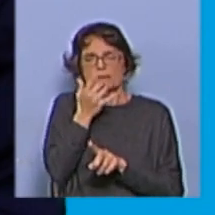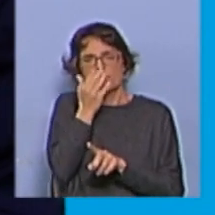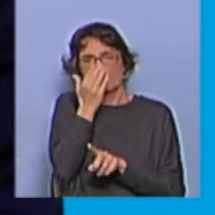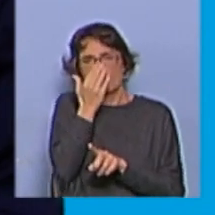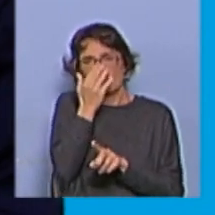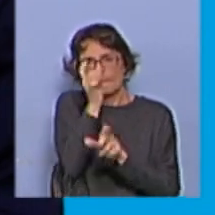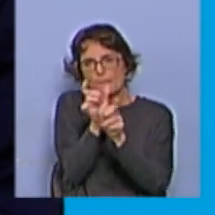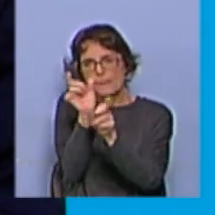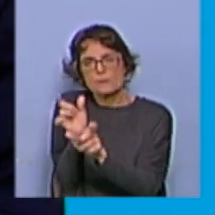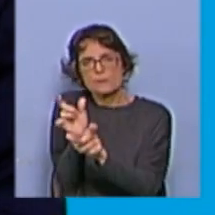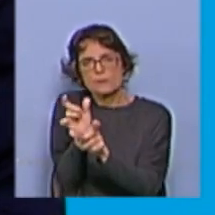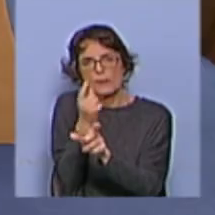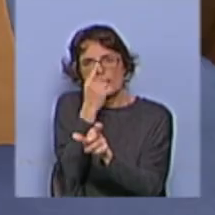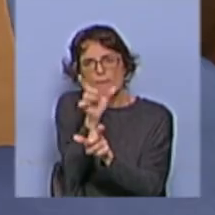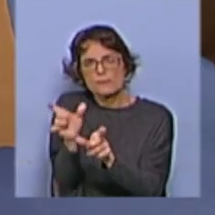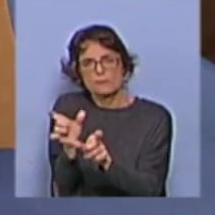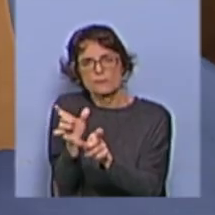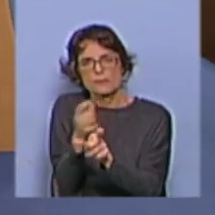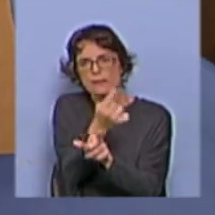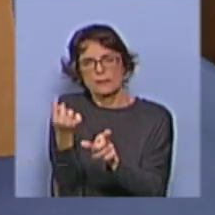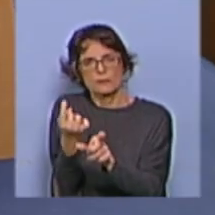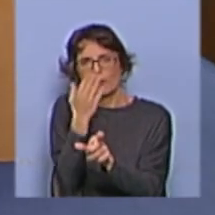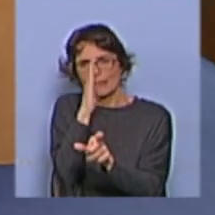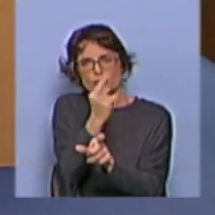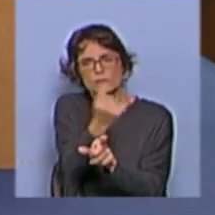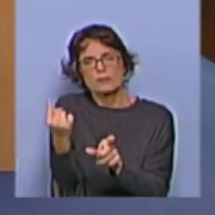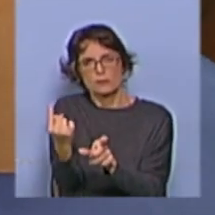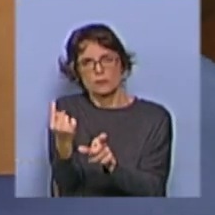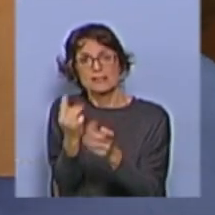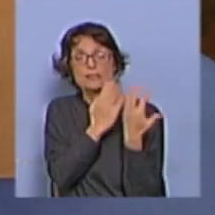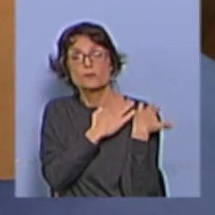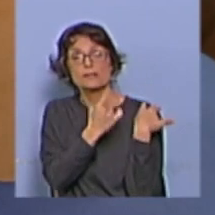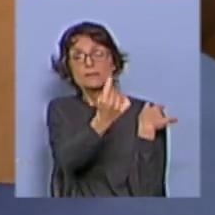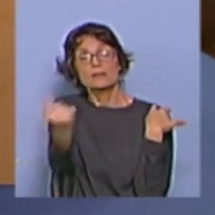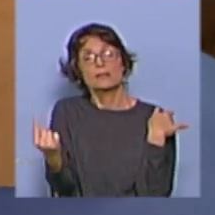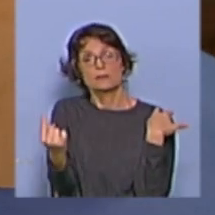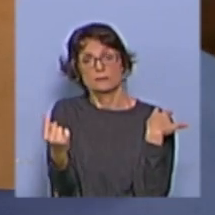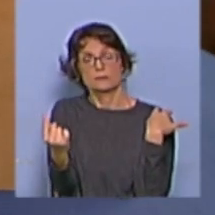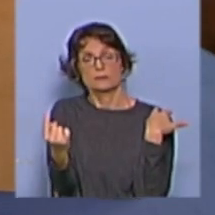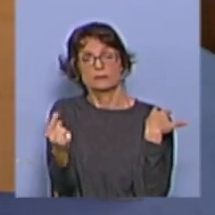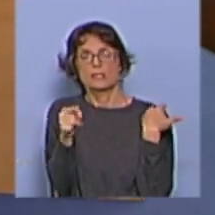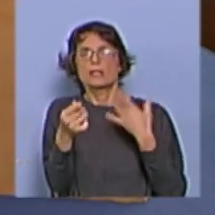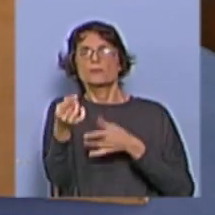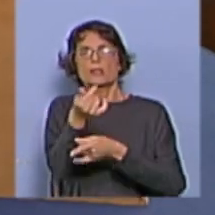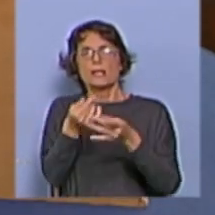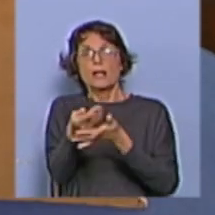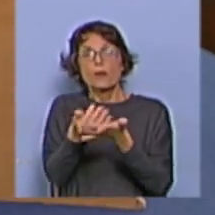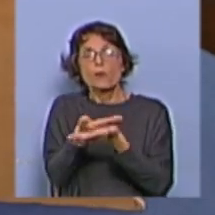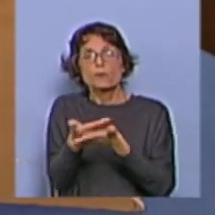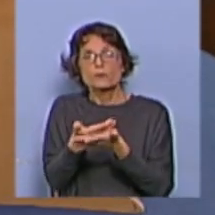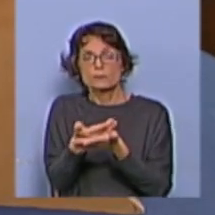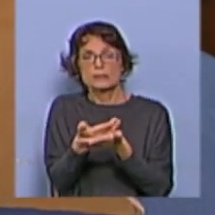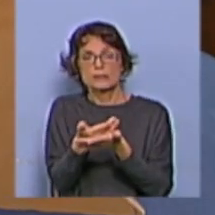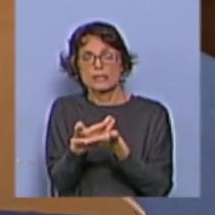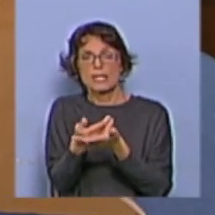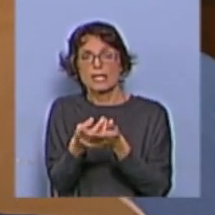uma mensagem que o livro dá muito e que a nossa reflexão dava. A própria economia é feita por agentes, não é feita por